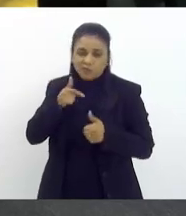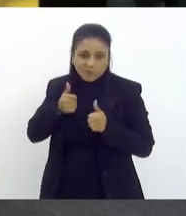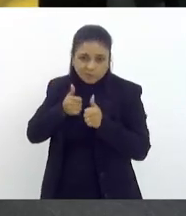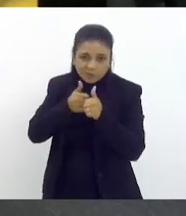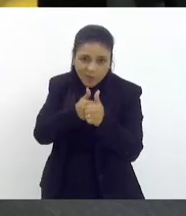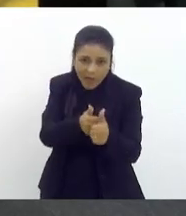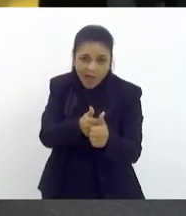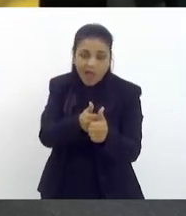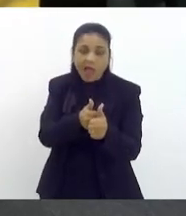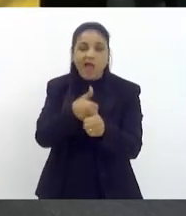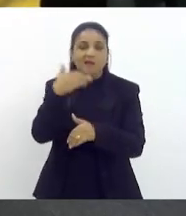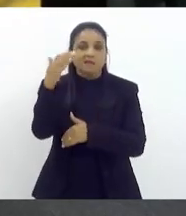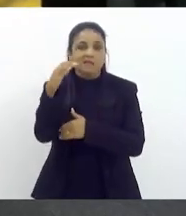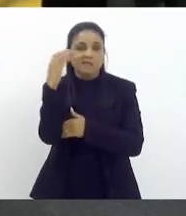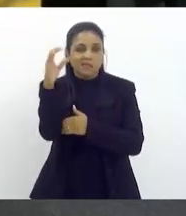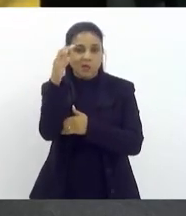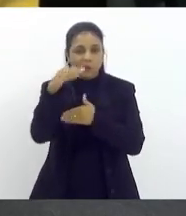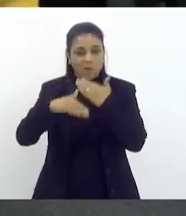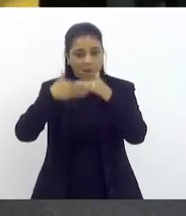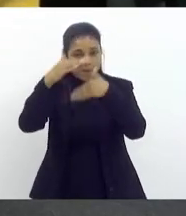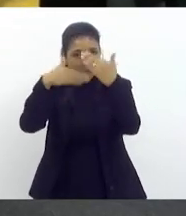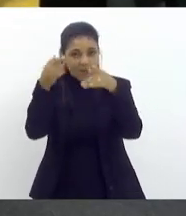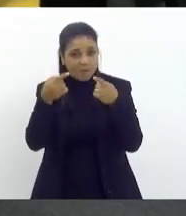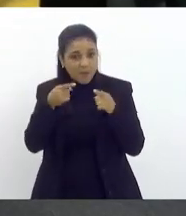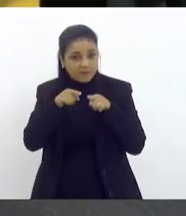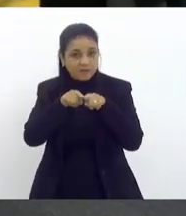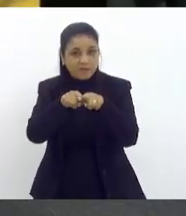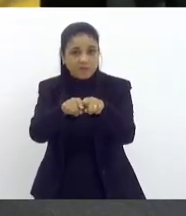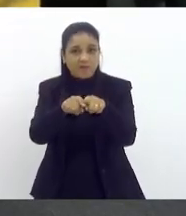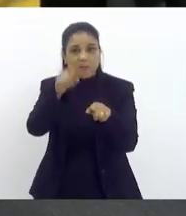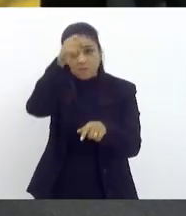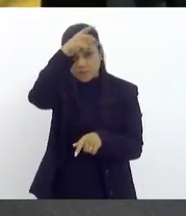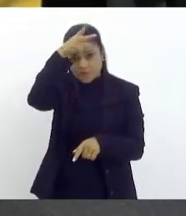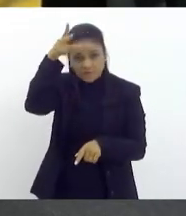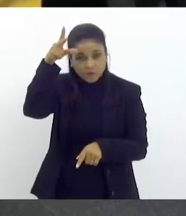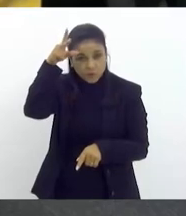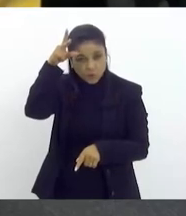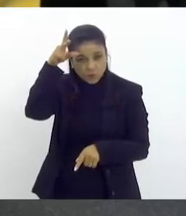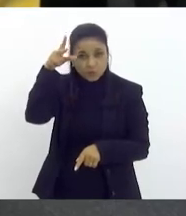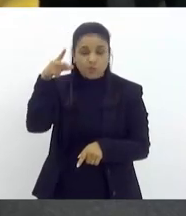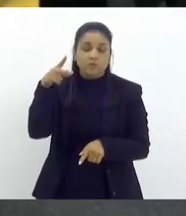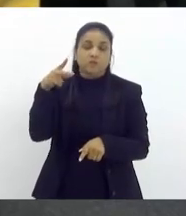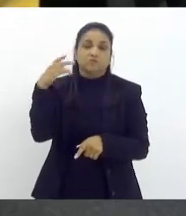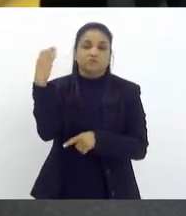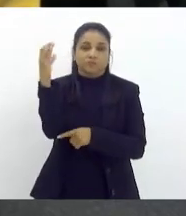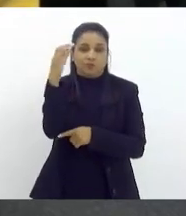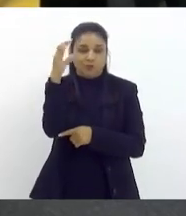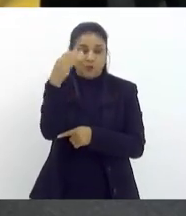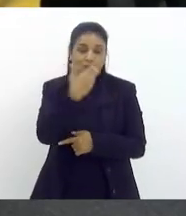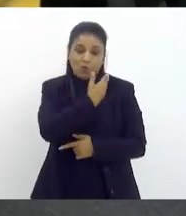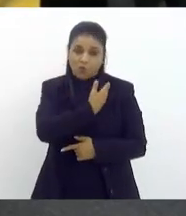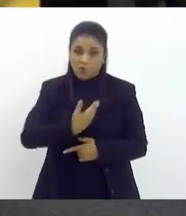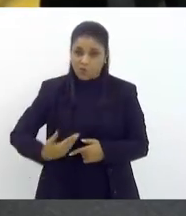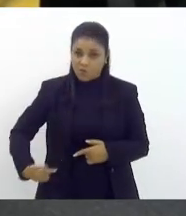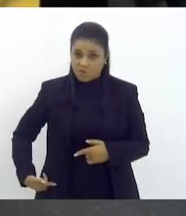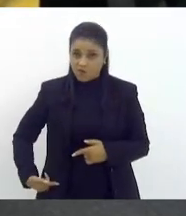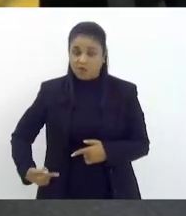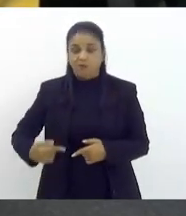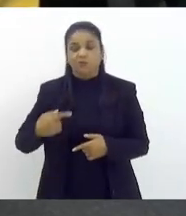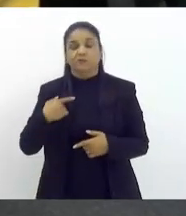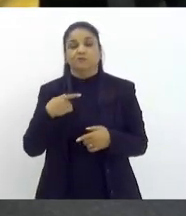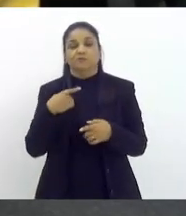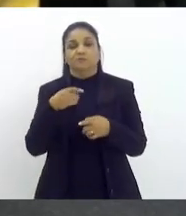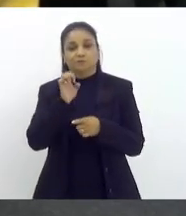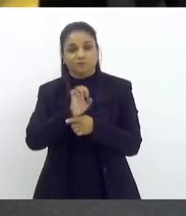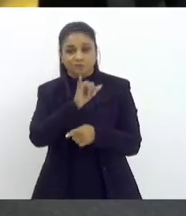para Niterói entre a parceria entre a Prefeitura Municipal de Niterói e o Governo do Estado do Rio de Janeiro e o governador